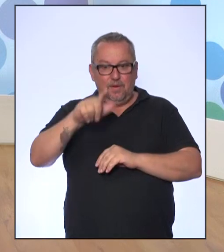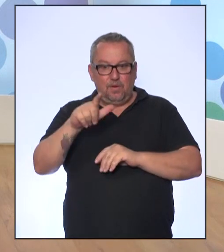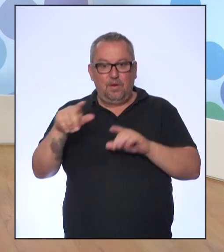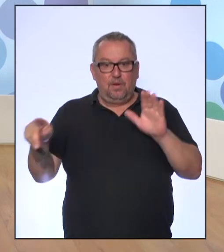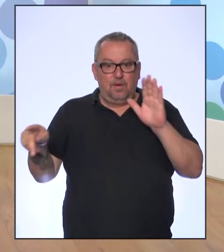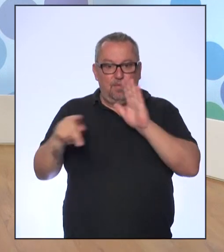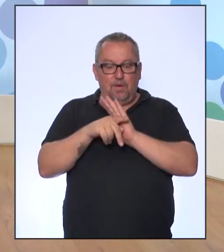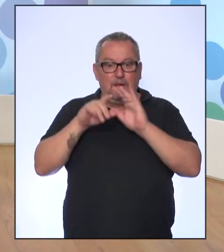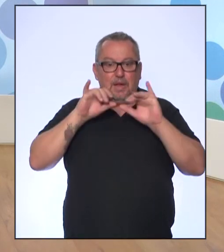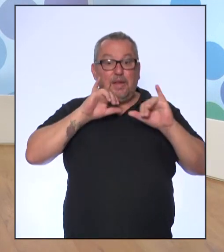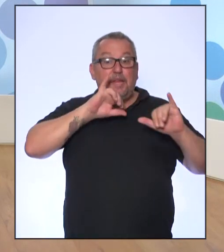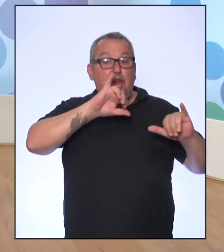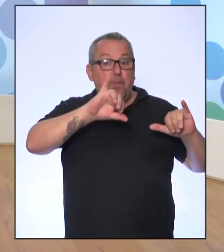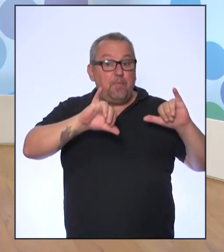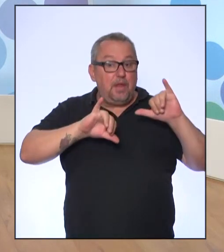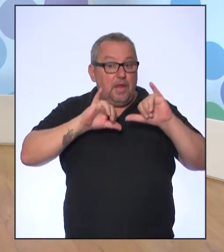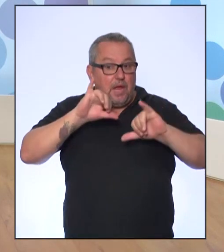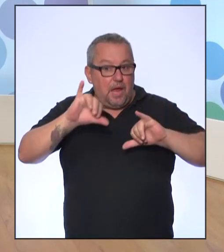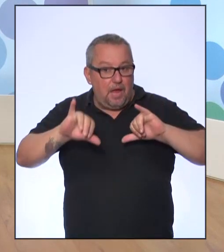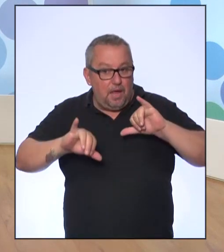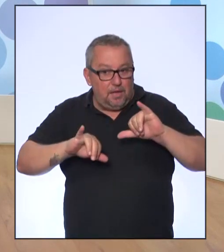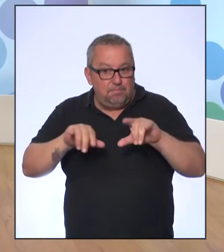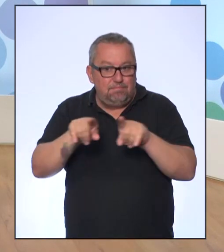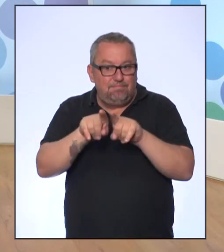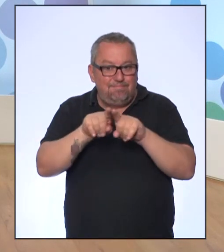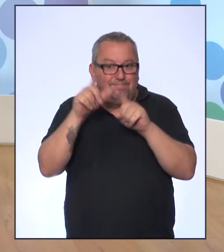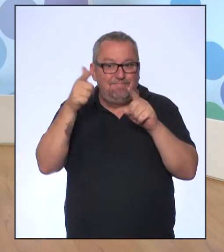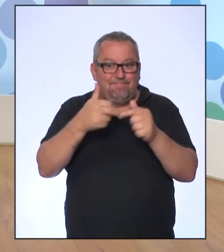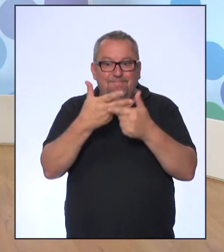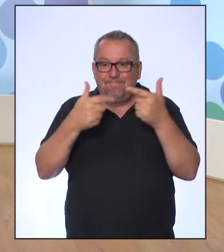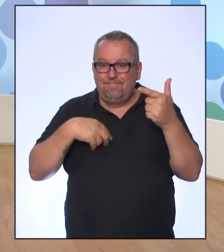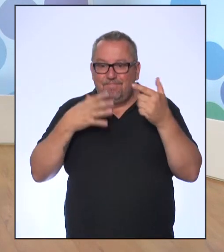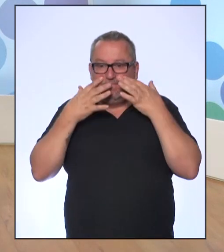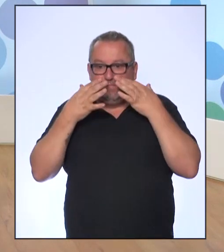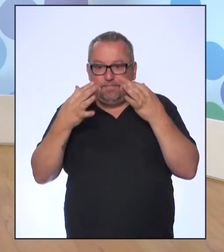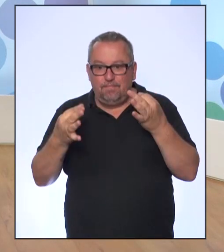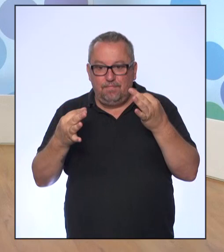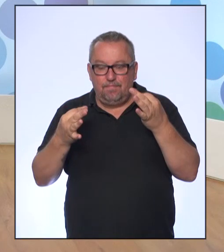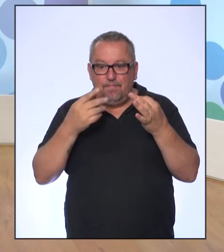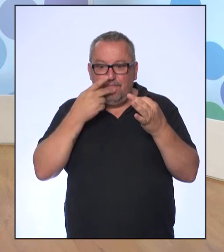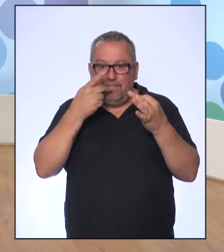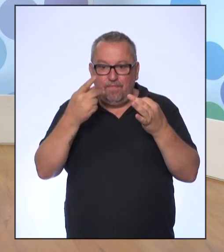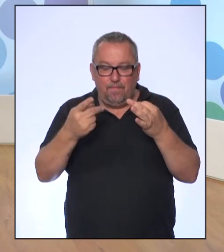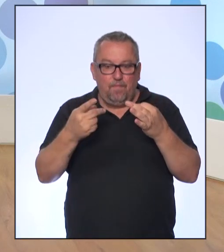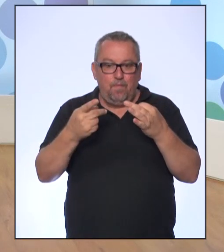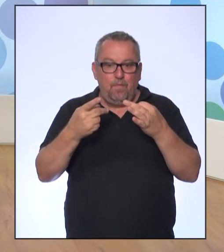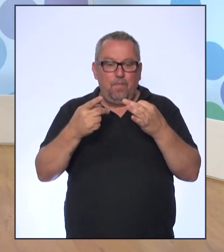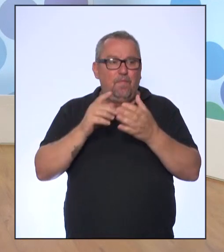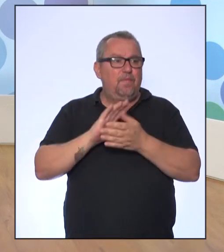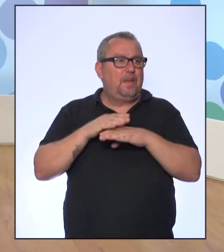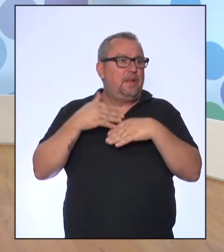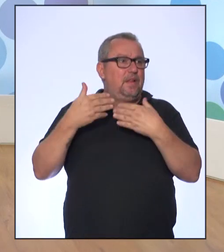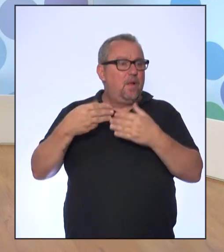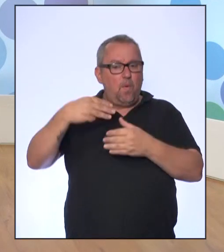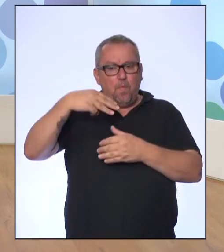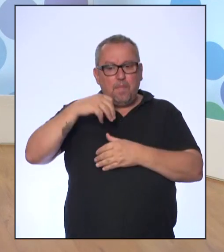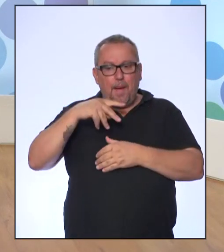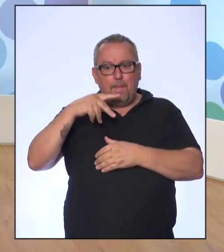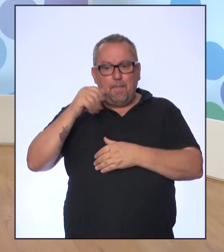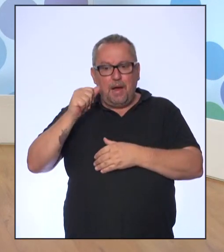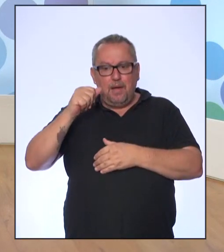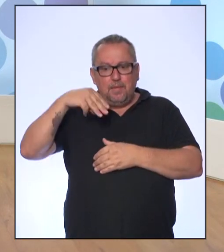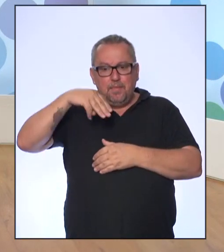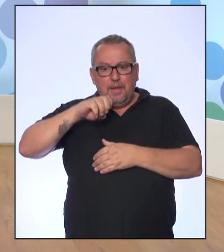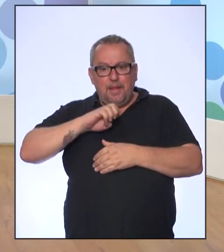transformação química. E outra coisa que eu estou observando, que você falou de mapa mental, então o mapa mental é a gente pegar